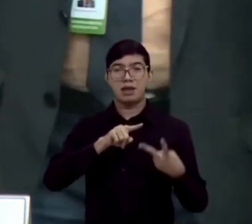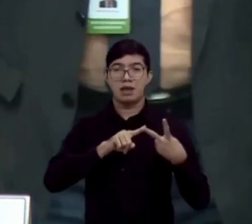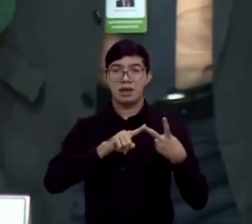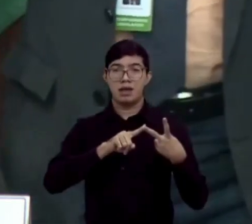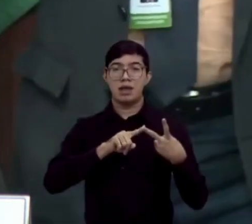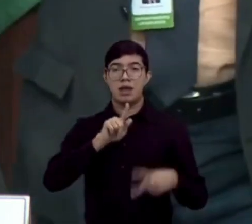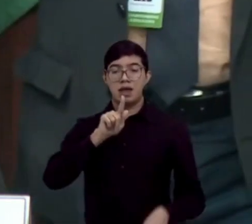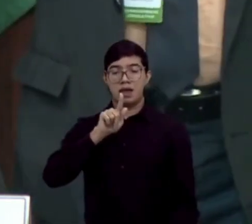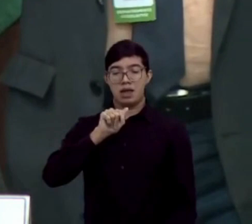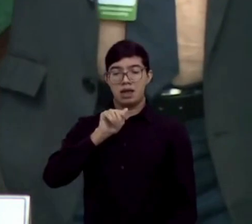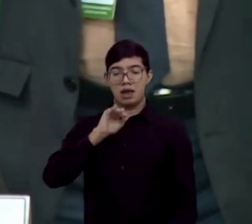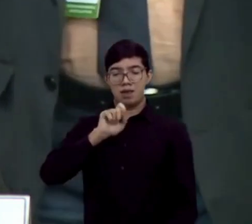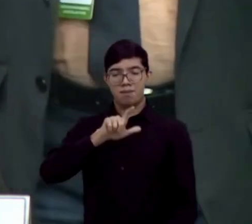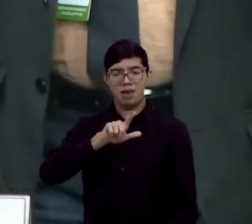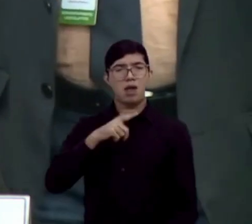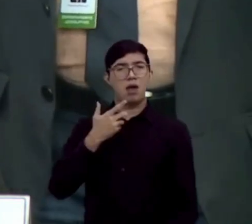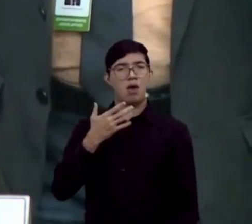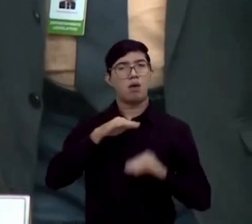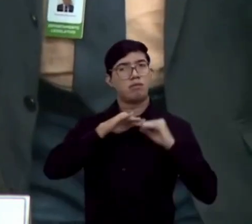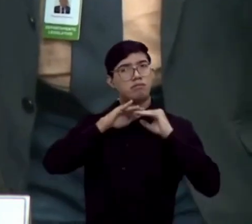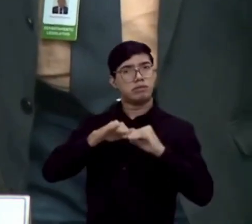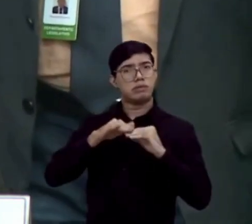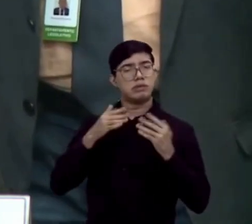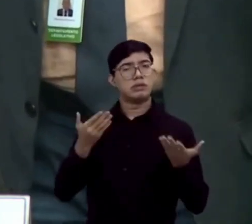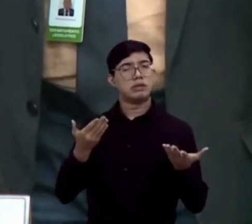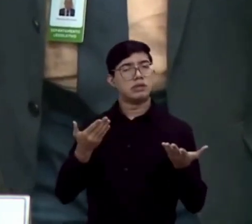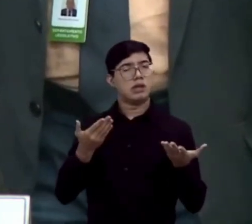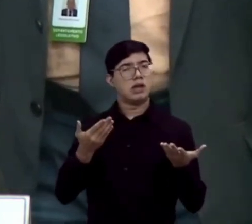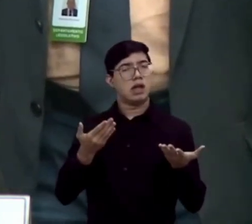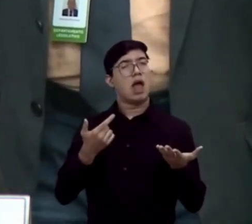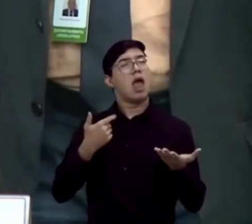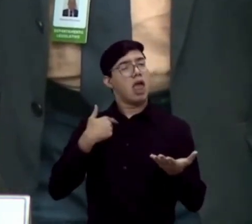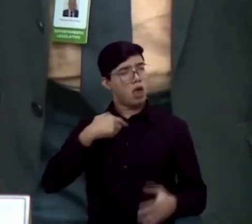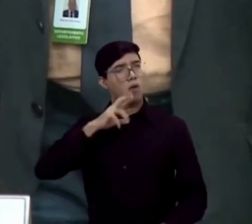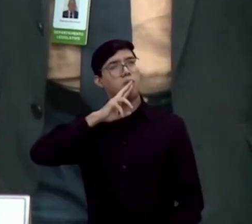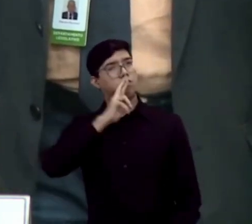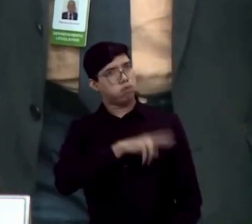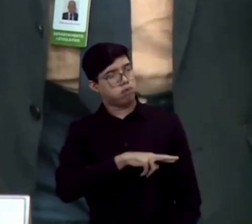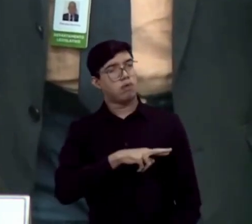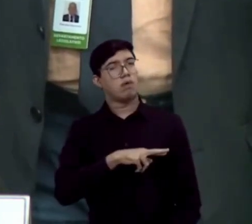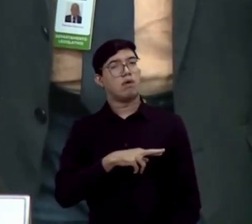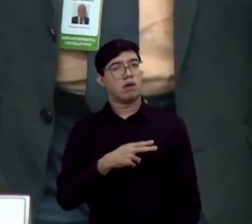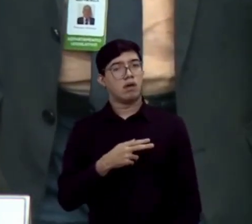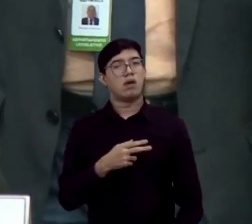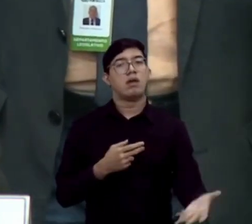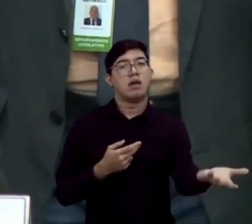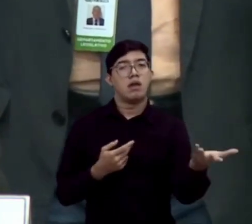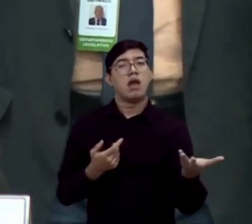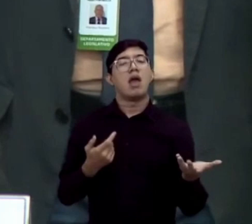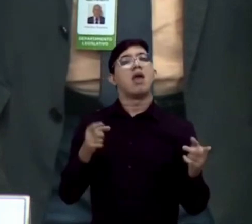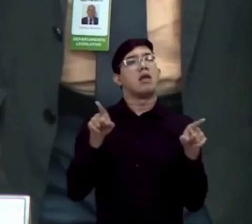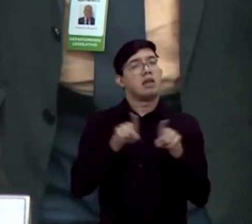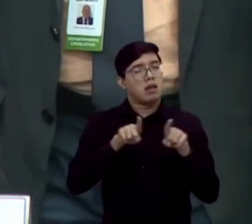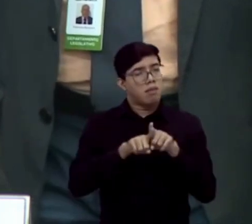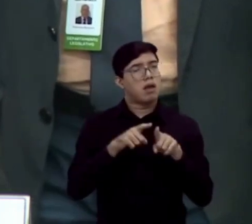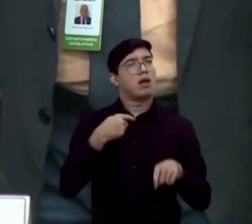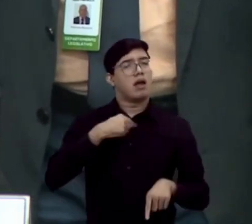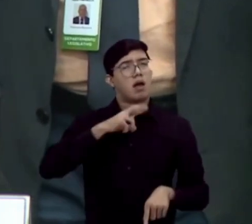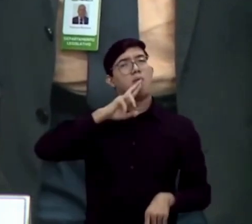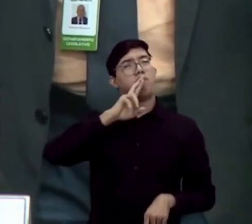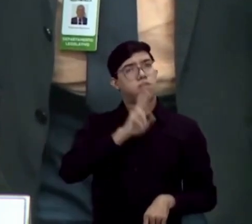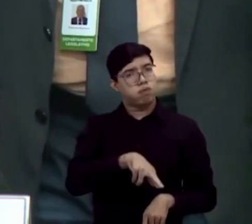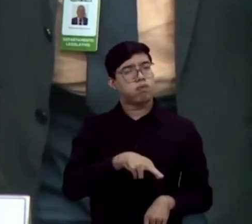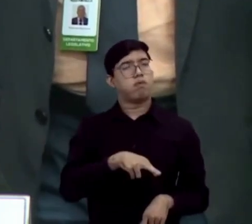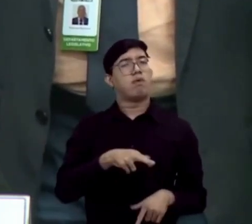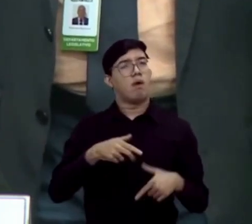aquilo, outro, pois não vai ficar nada sem resposta. Se agredir lá, nós agrediremos daqui também,